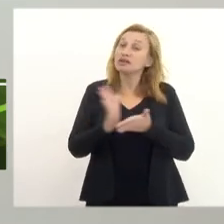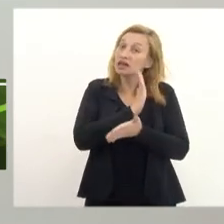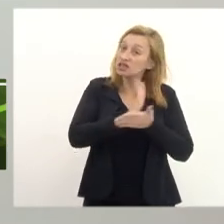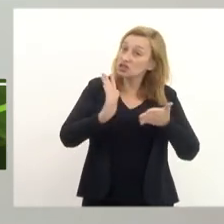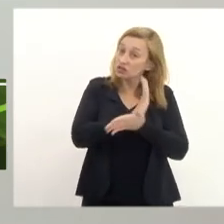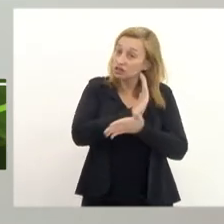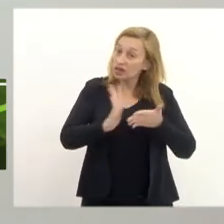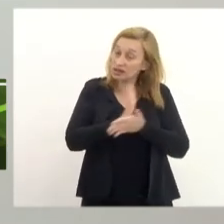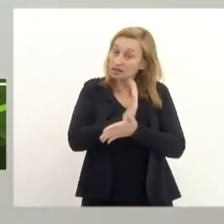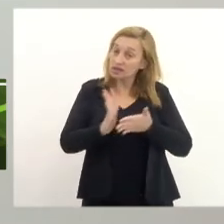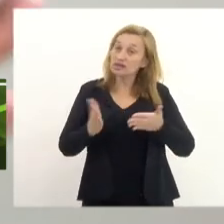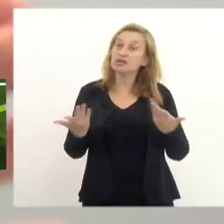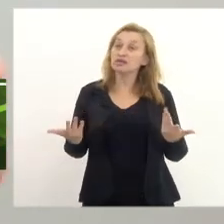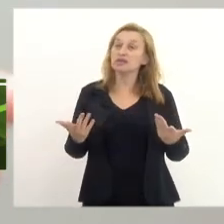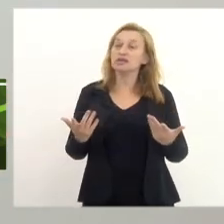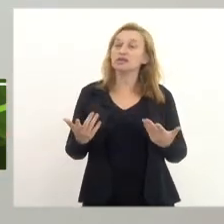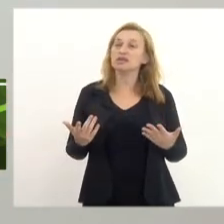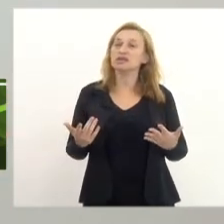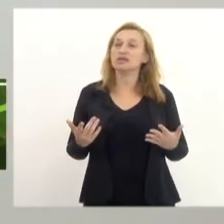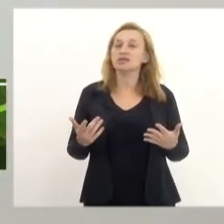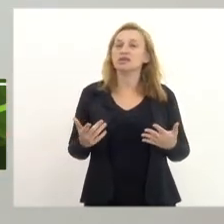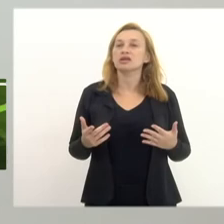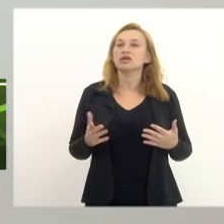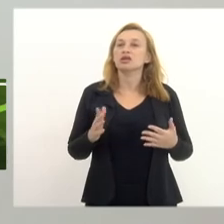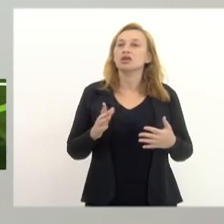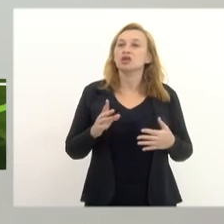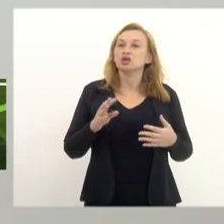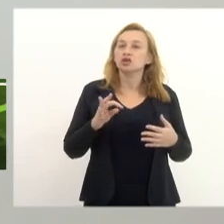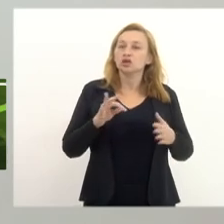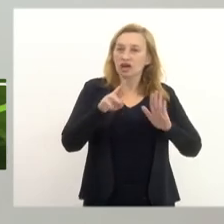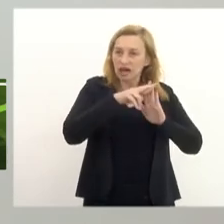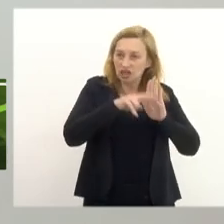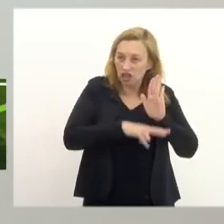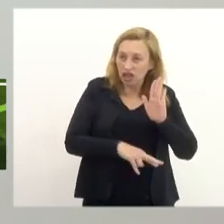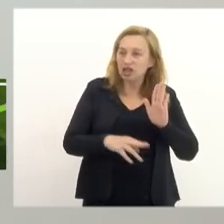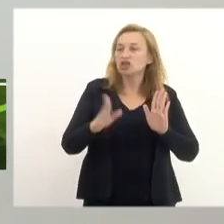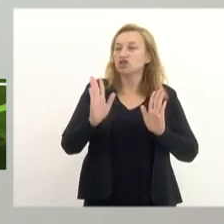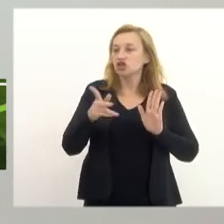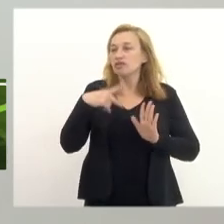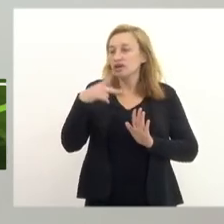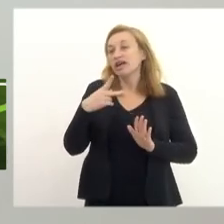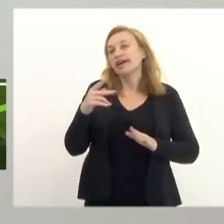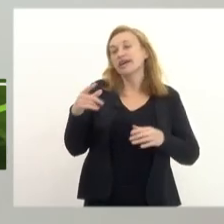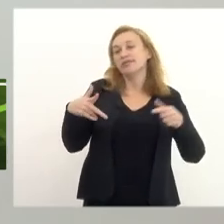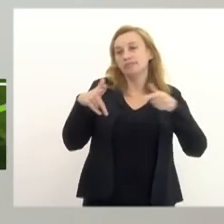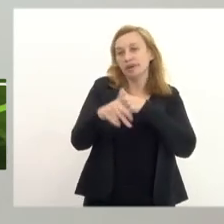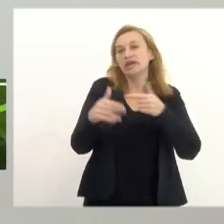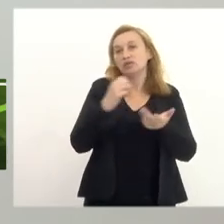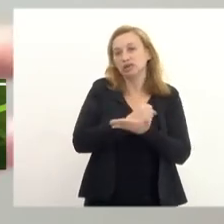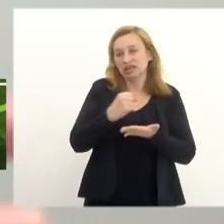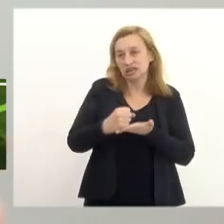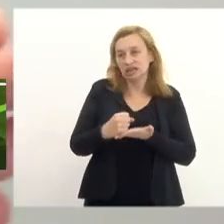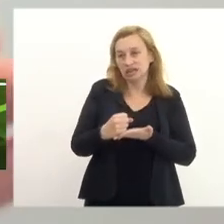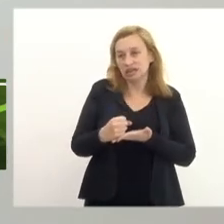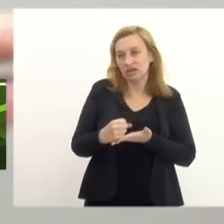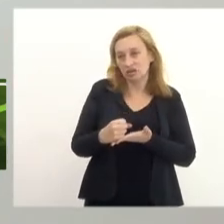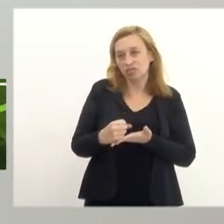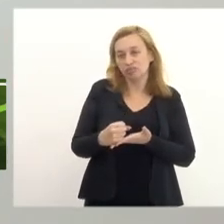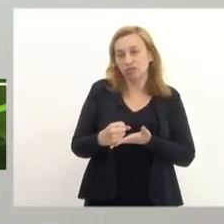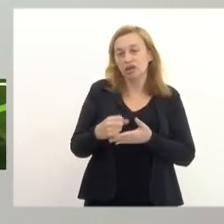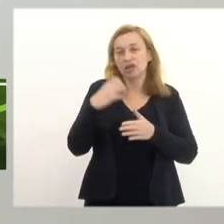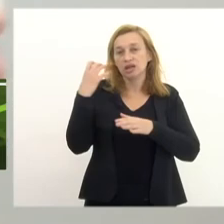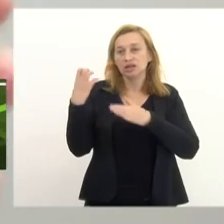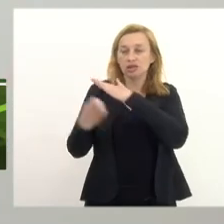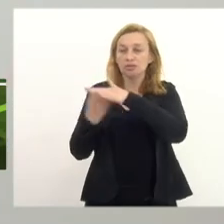as restrições desses fatores que eu coloquei, elas impedem que a gente faça as contratações por conta de um ou